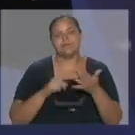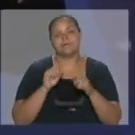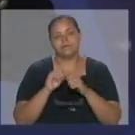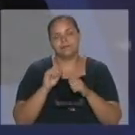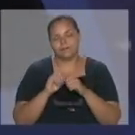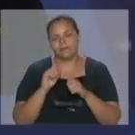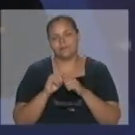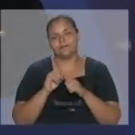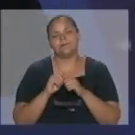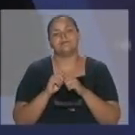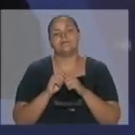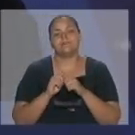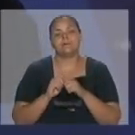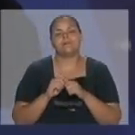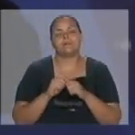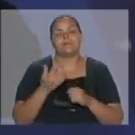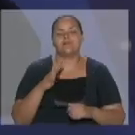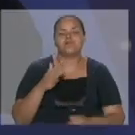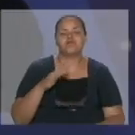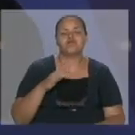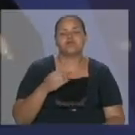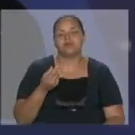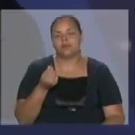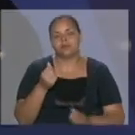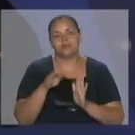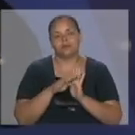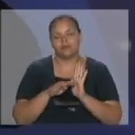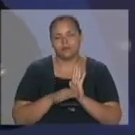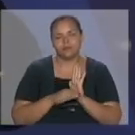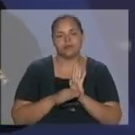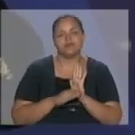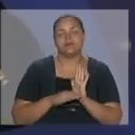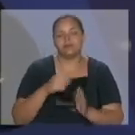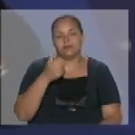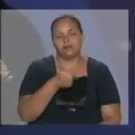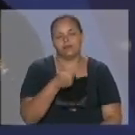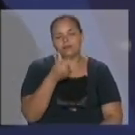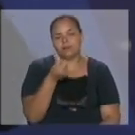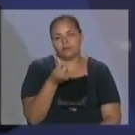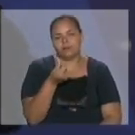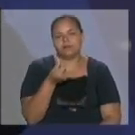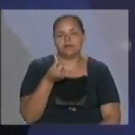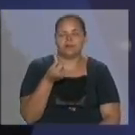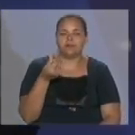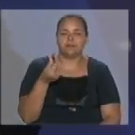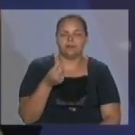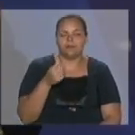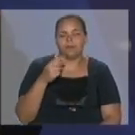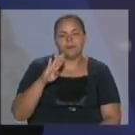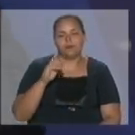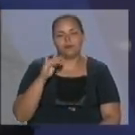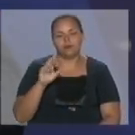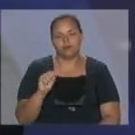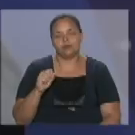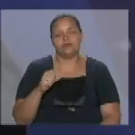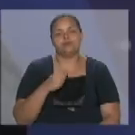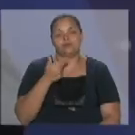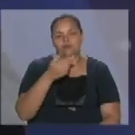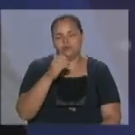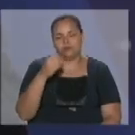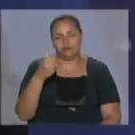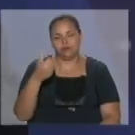fez uma estimativa de 156 bilhões de impostos que ela recolheu em 2006. Em 2014,